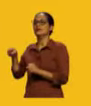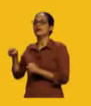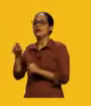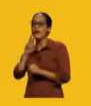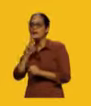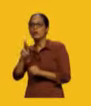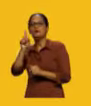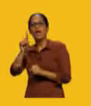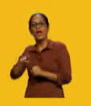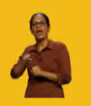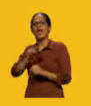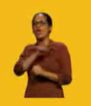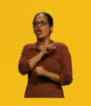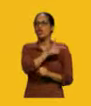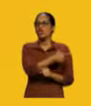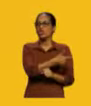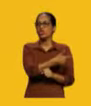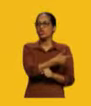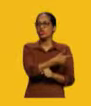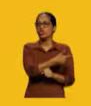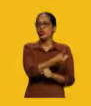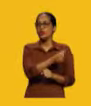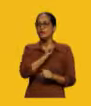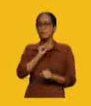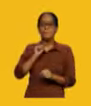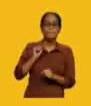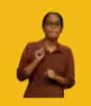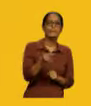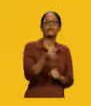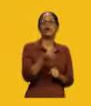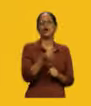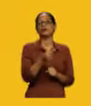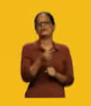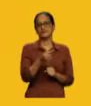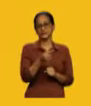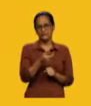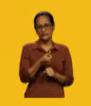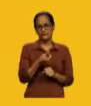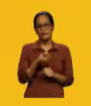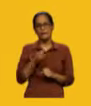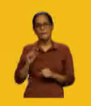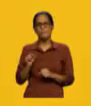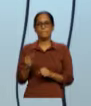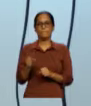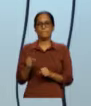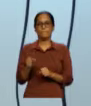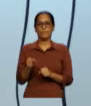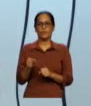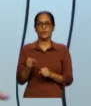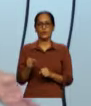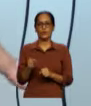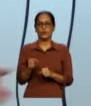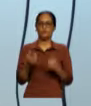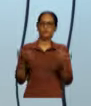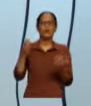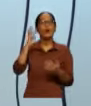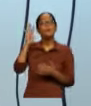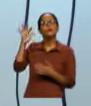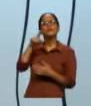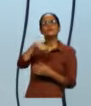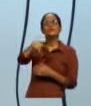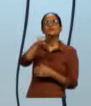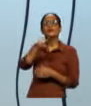mais 60 mil, tenho 12 milhões e 60 mil. Então, imagina você, você está lá